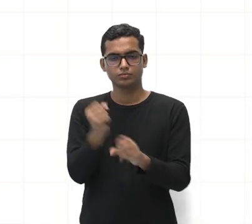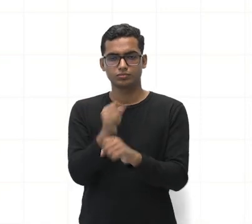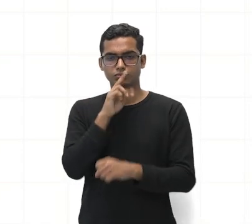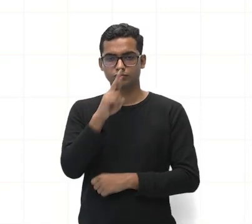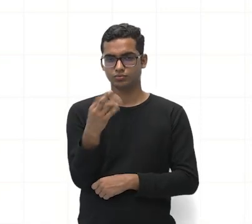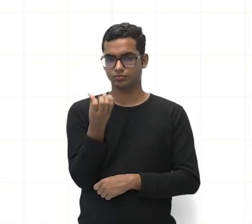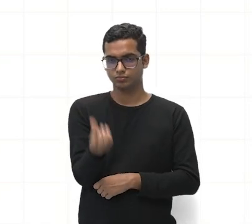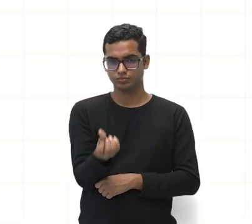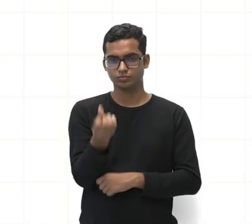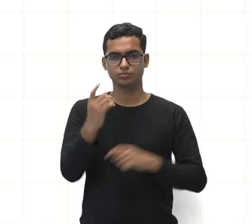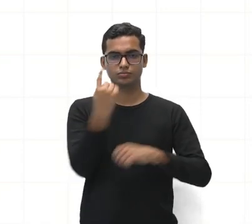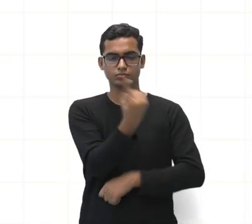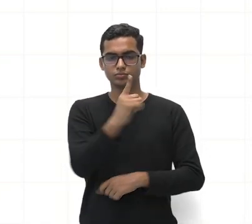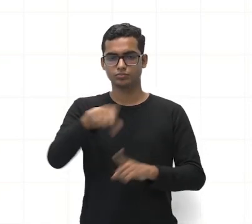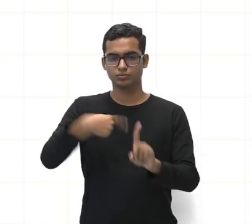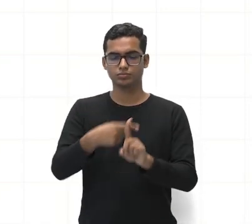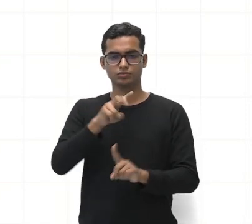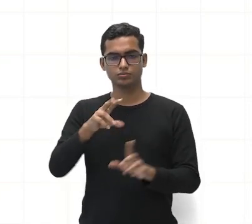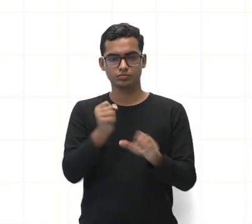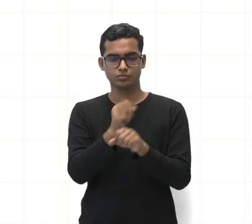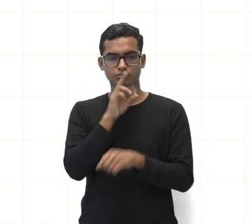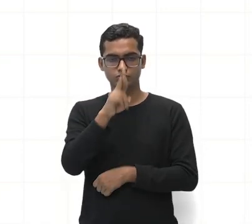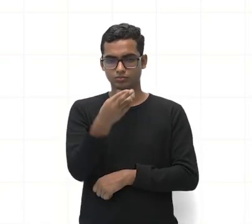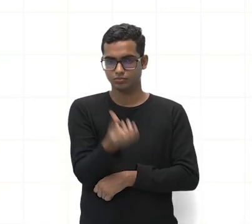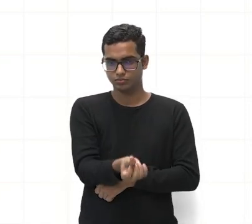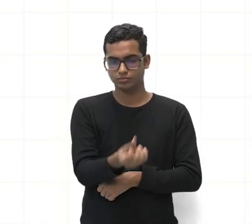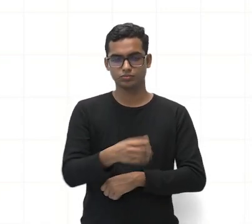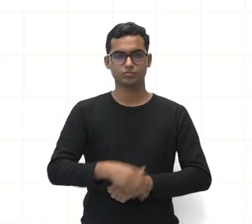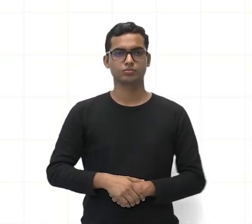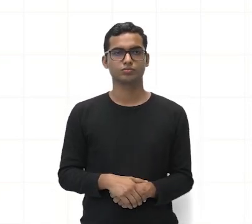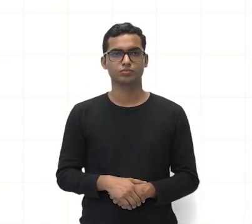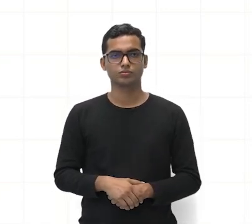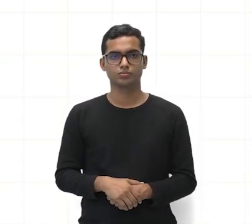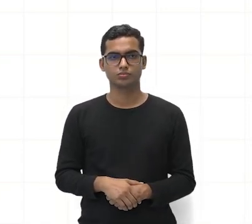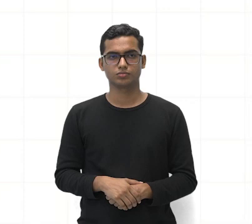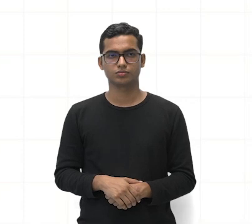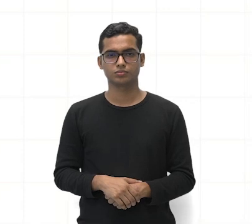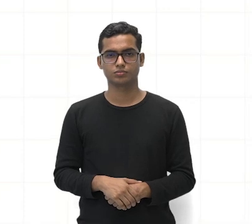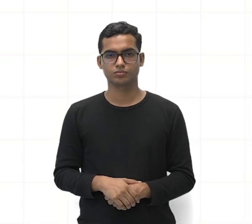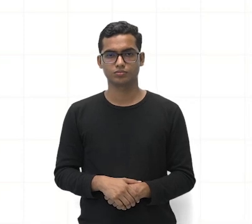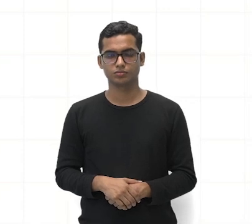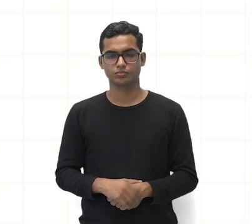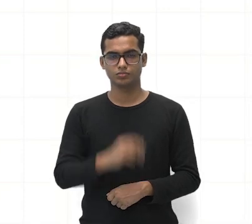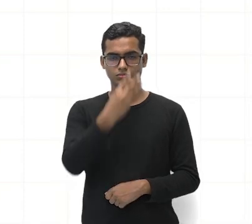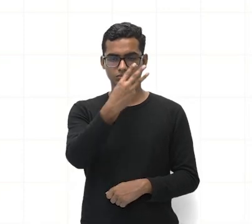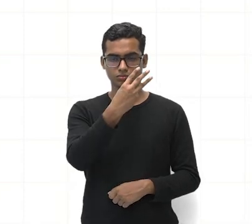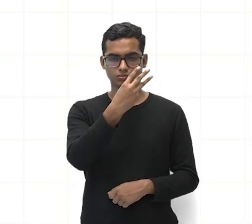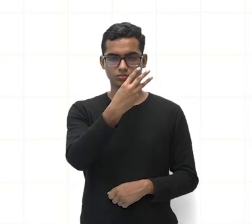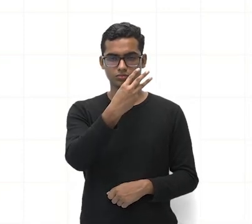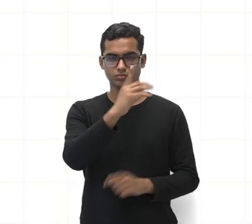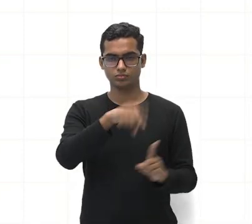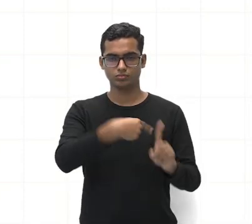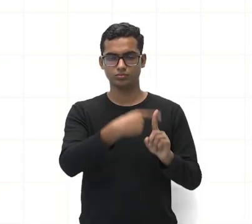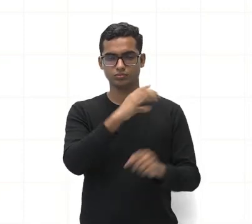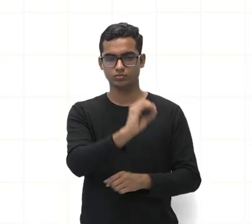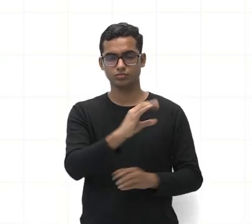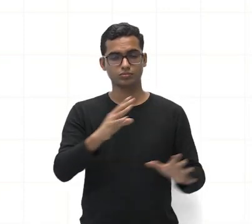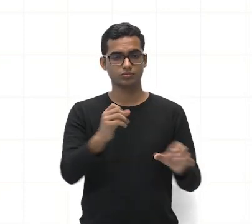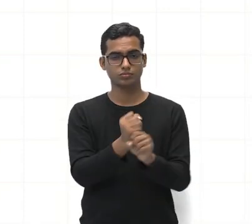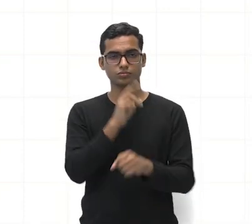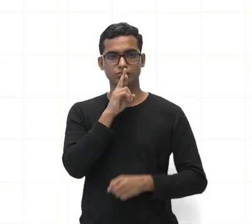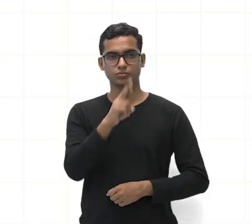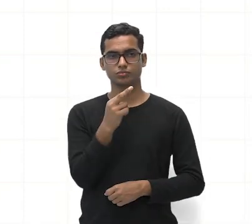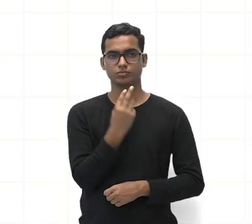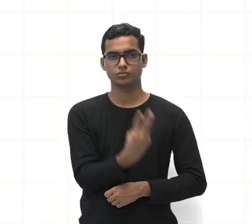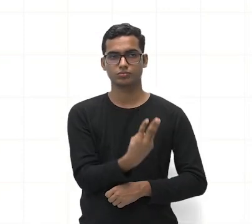resposta também é 6. E aí, agora o professor está falando aqui, ó, 3. Opa, não é